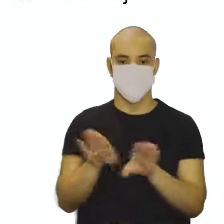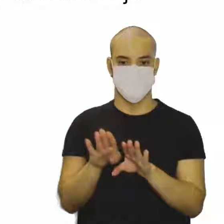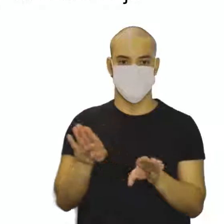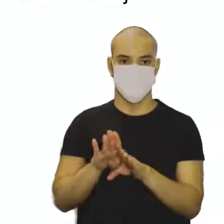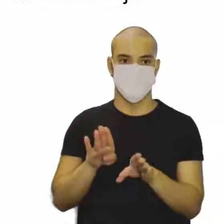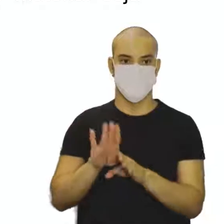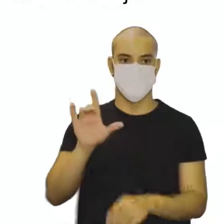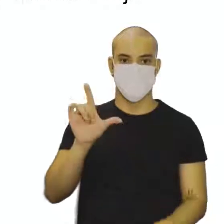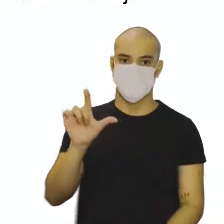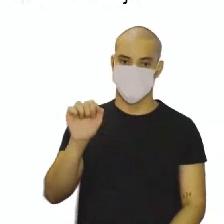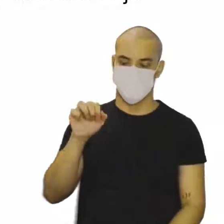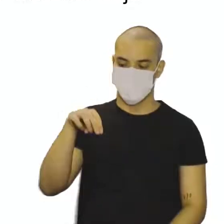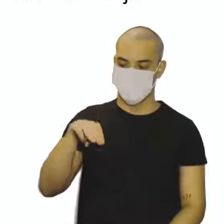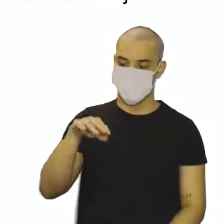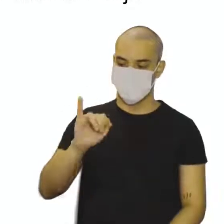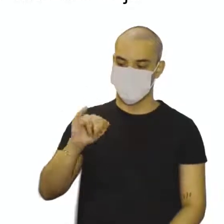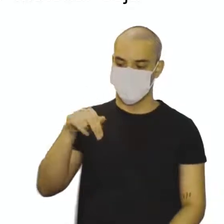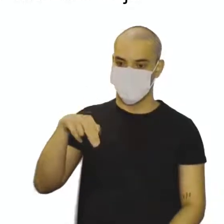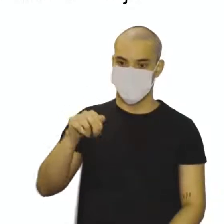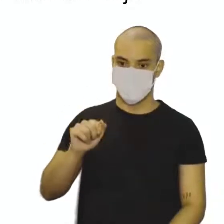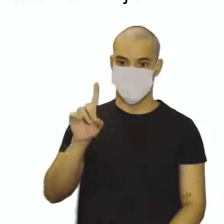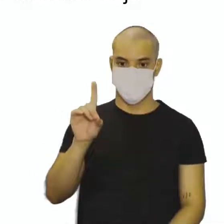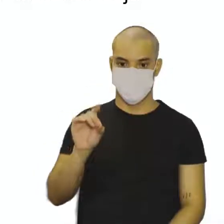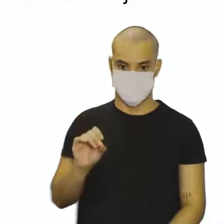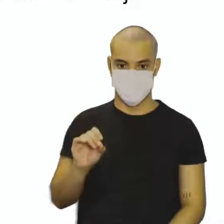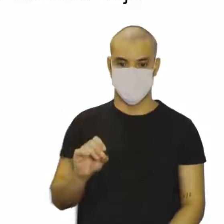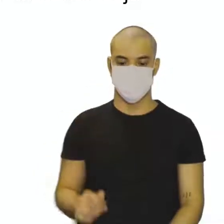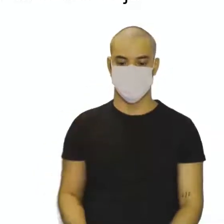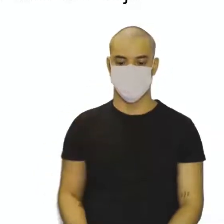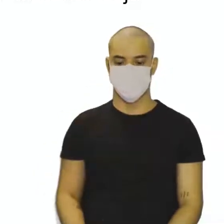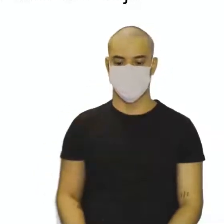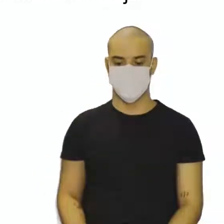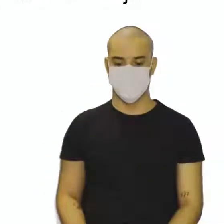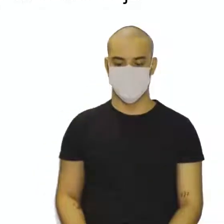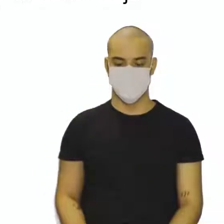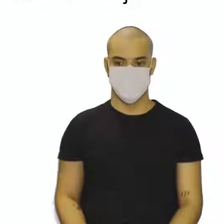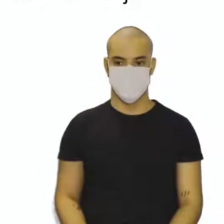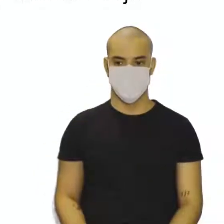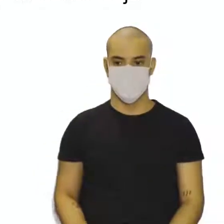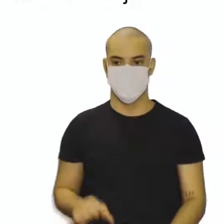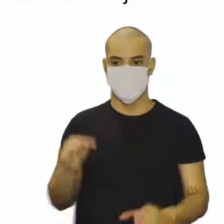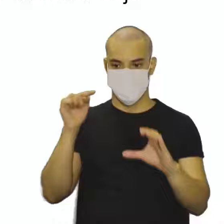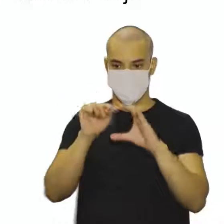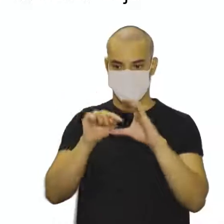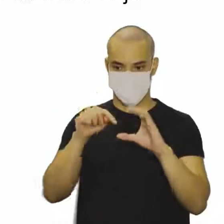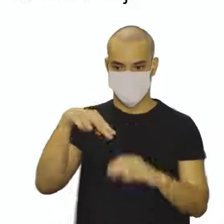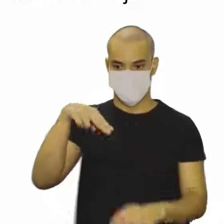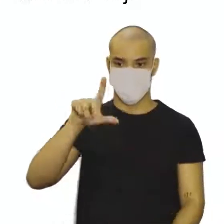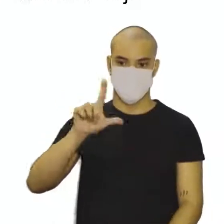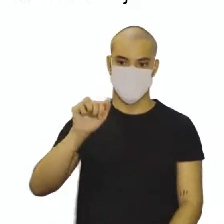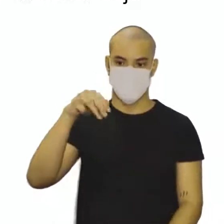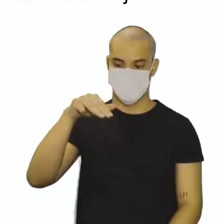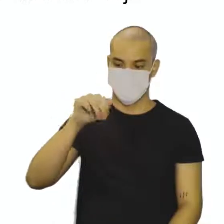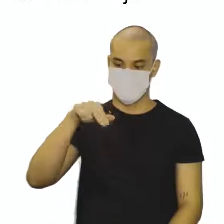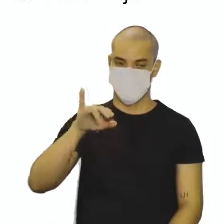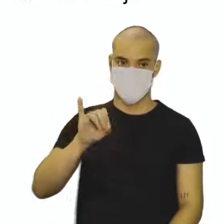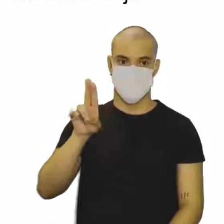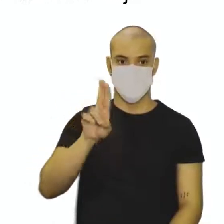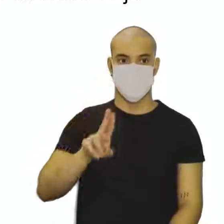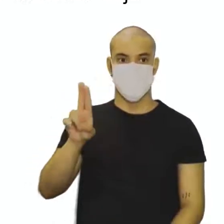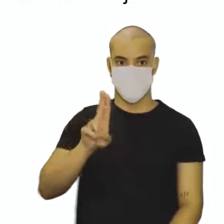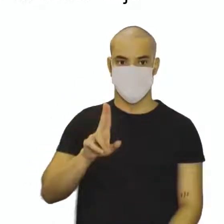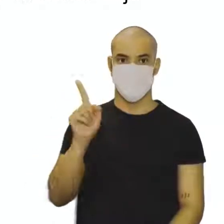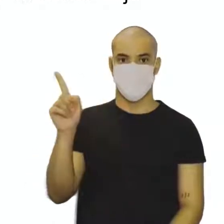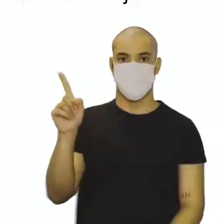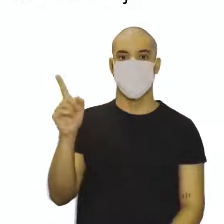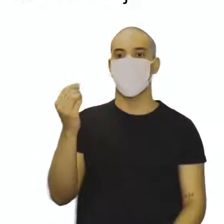o laminado, ok? O núcleo aqui laminado para indutores são usados aí, como está